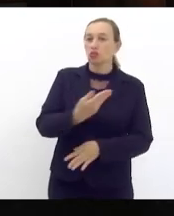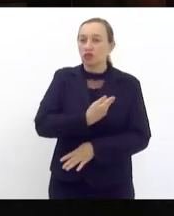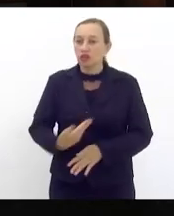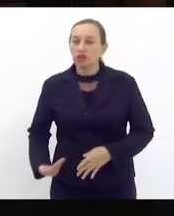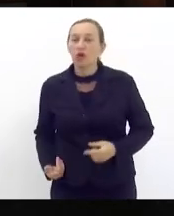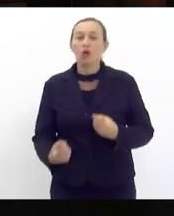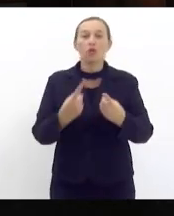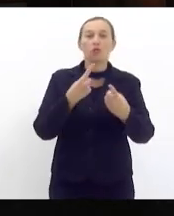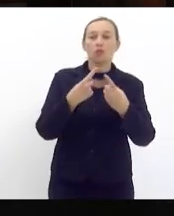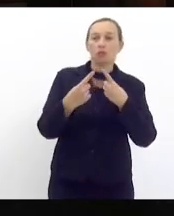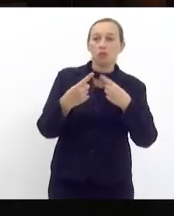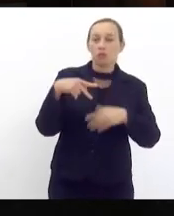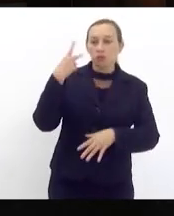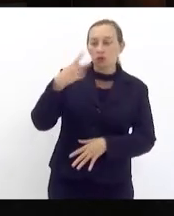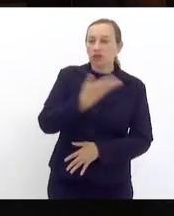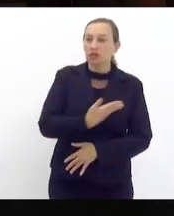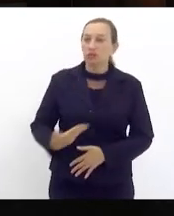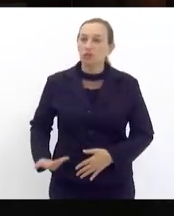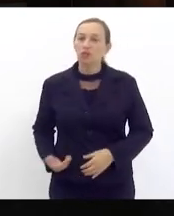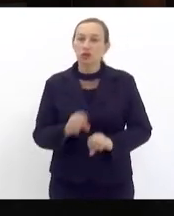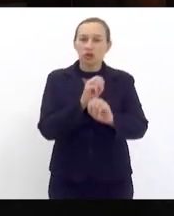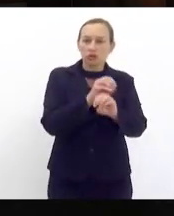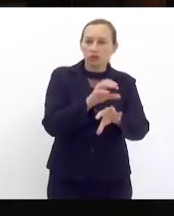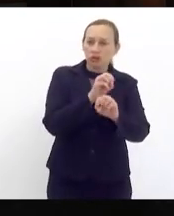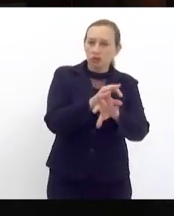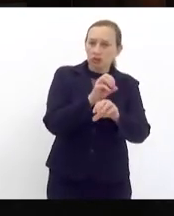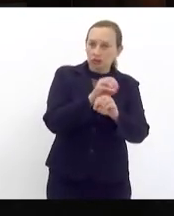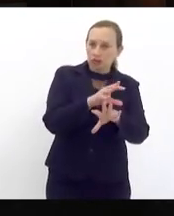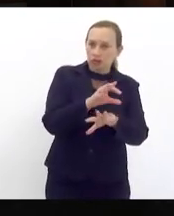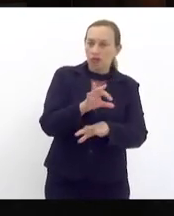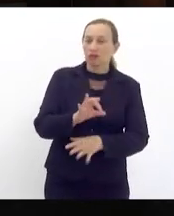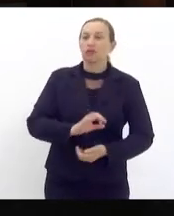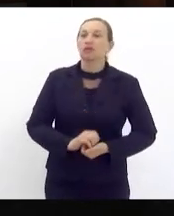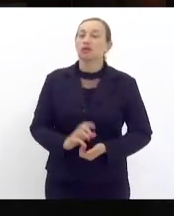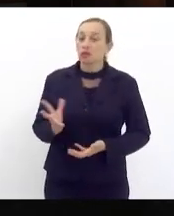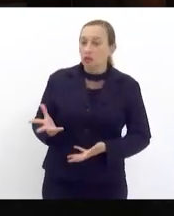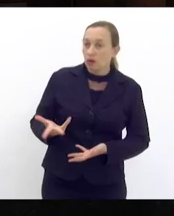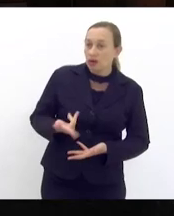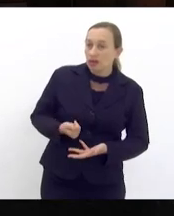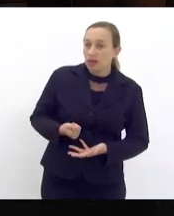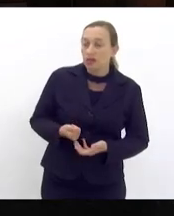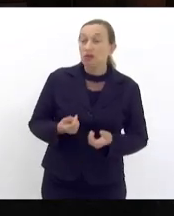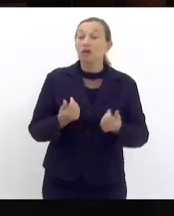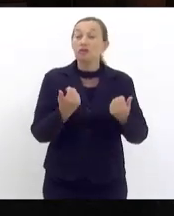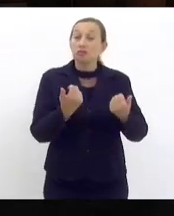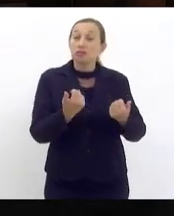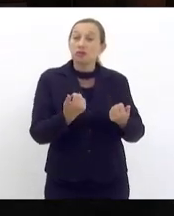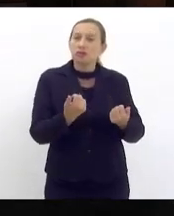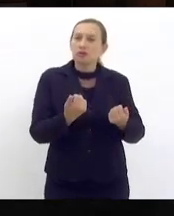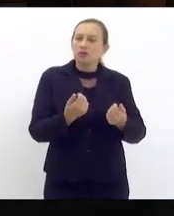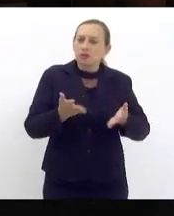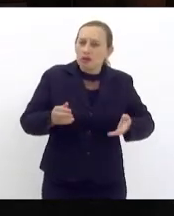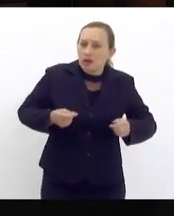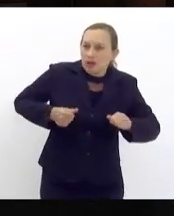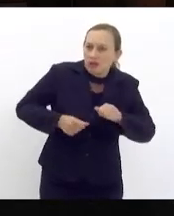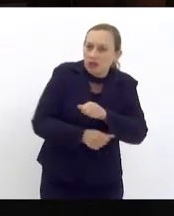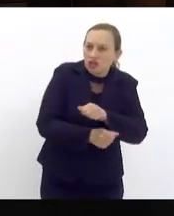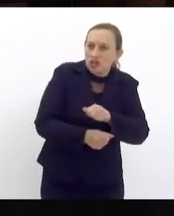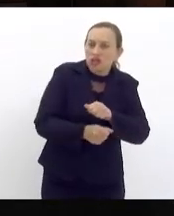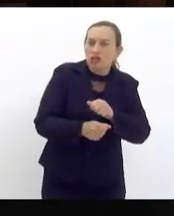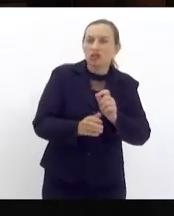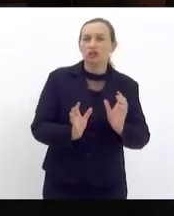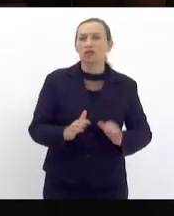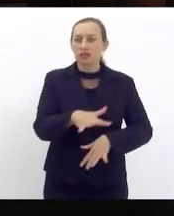políticas públicas educacionais consistentes e exitosas E para isso é necessário investir na comunidade